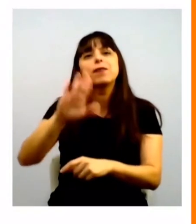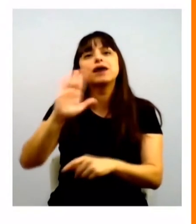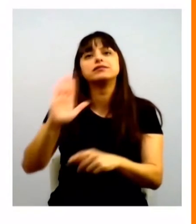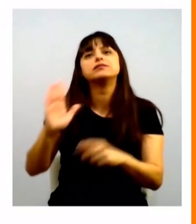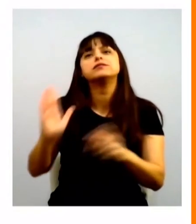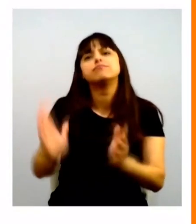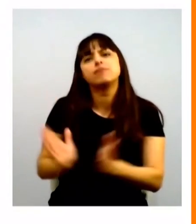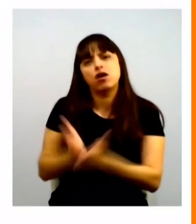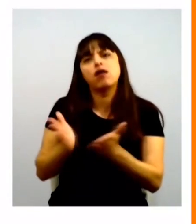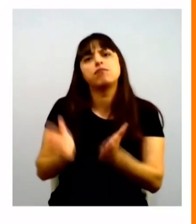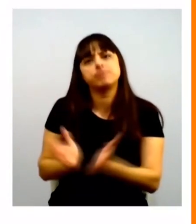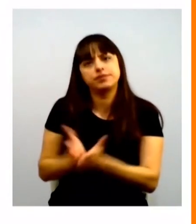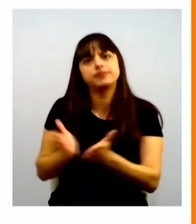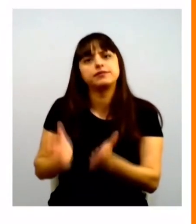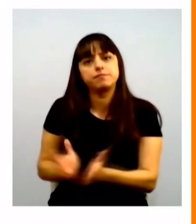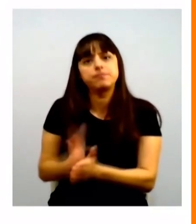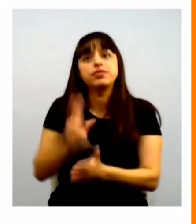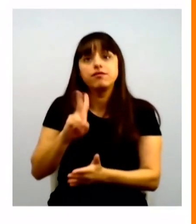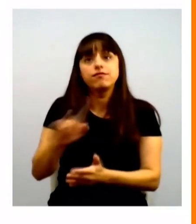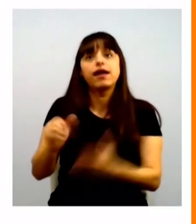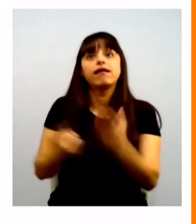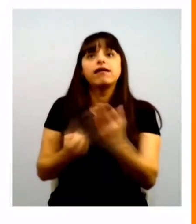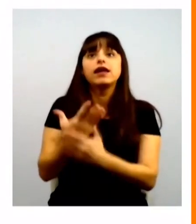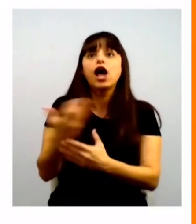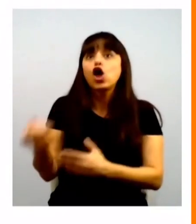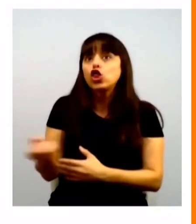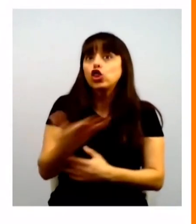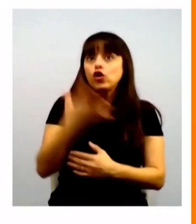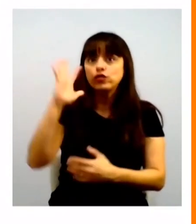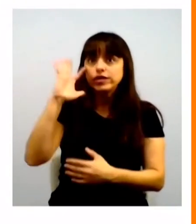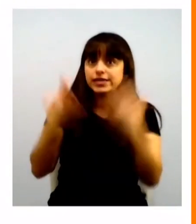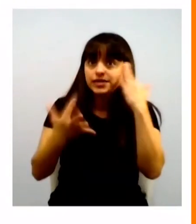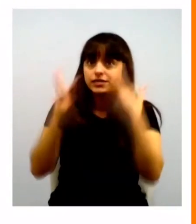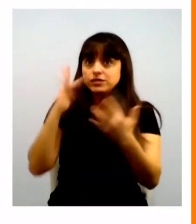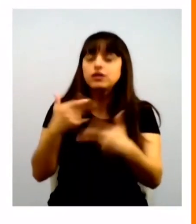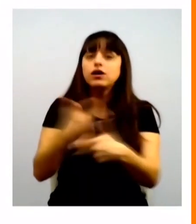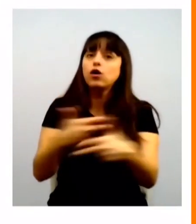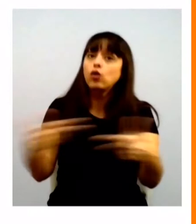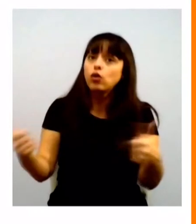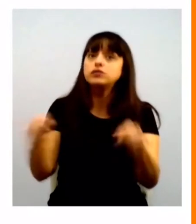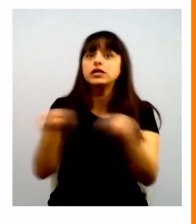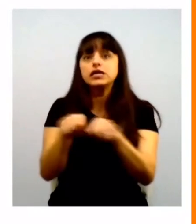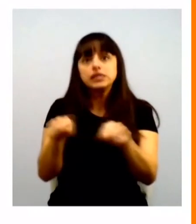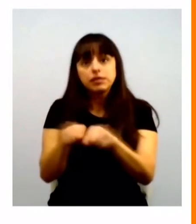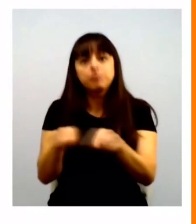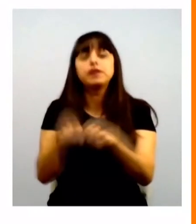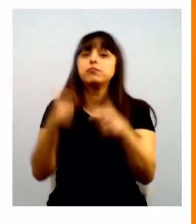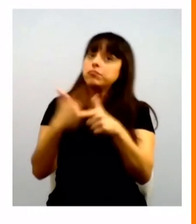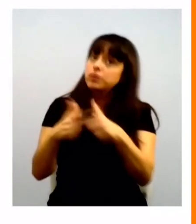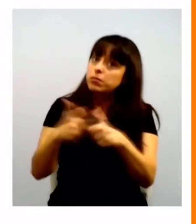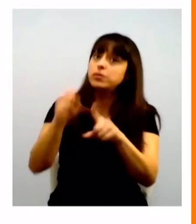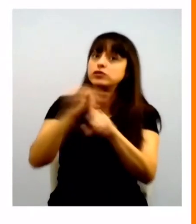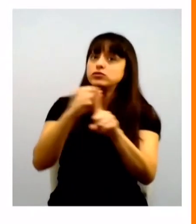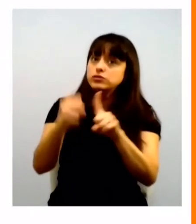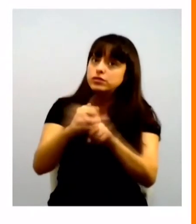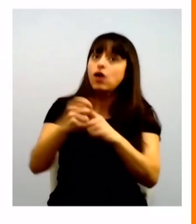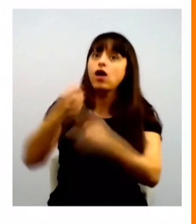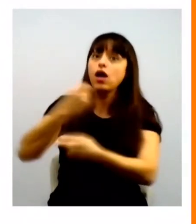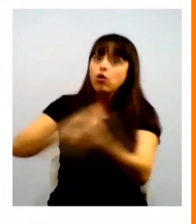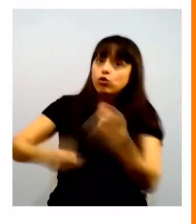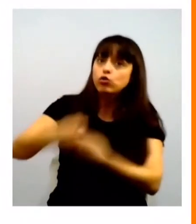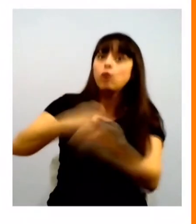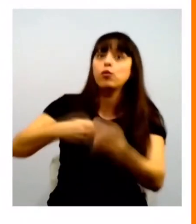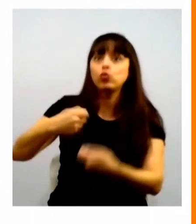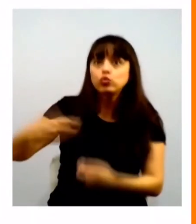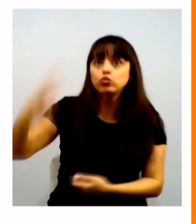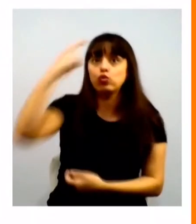que vai criar novas divisões e novas brechas sociais, econômicas e culturales, isto sim